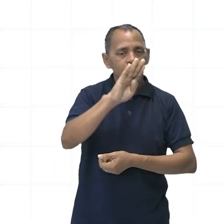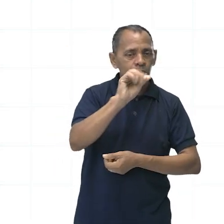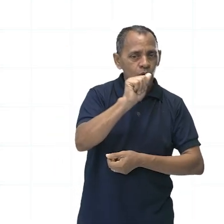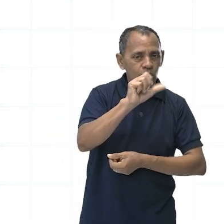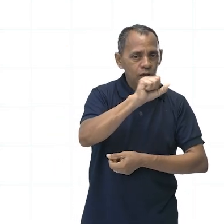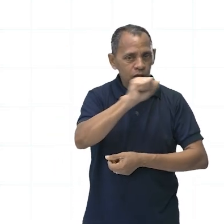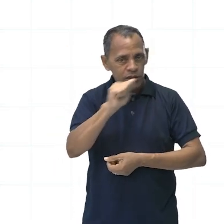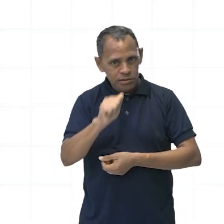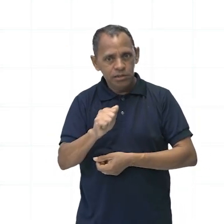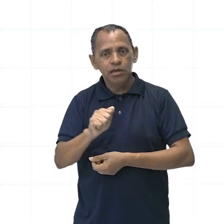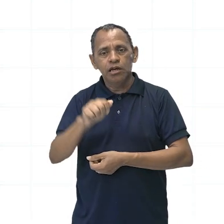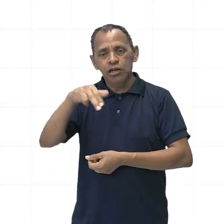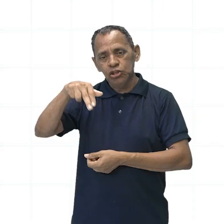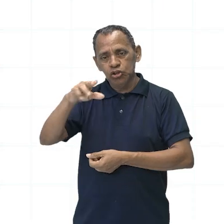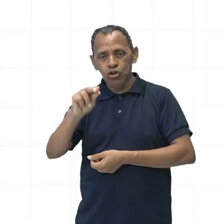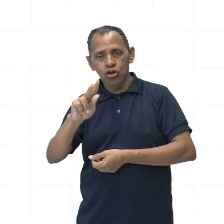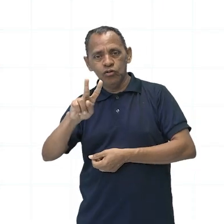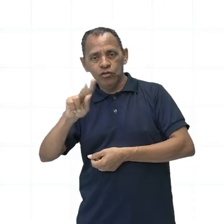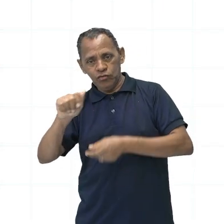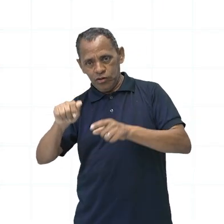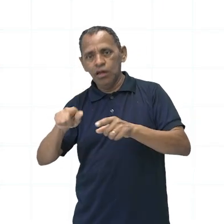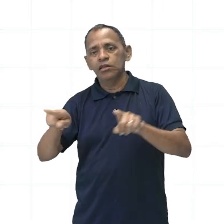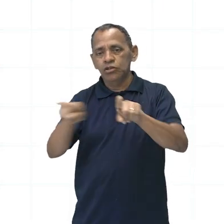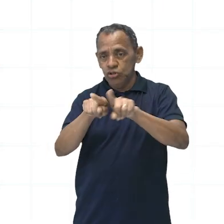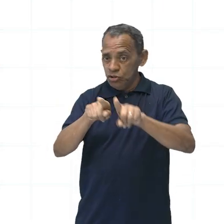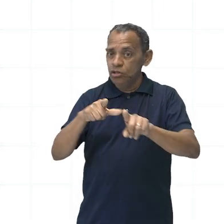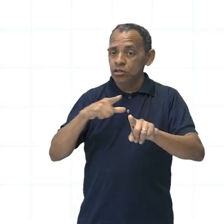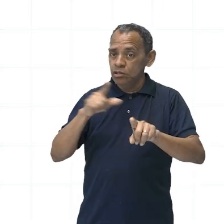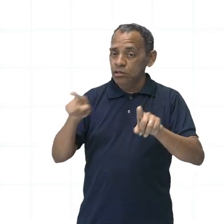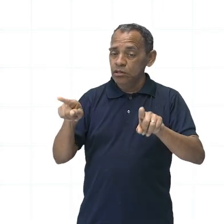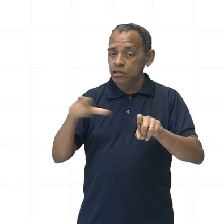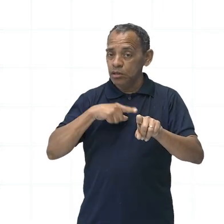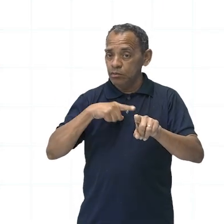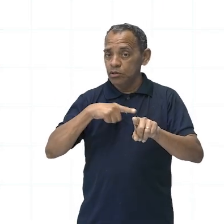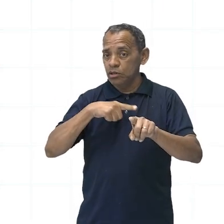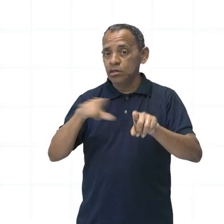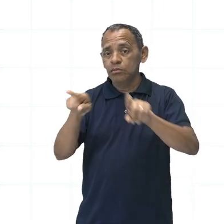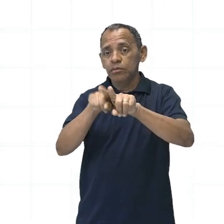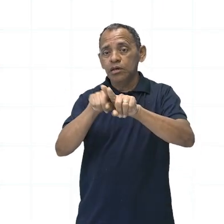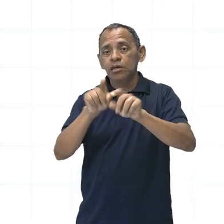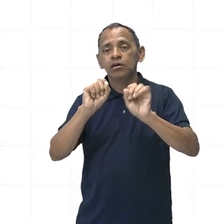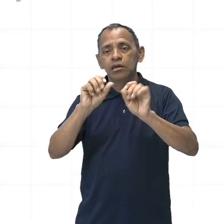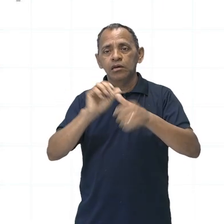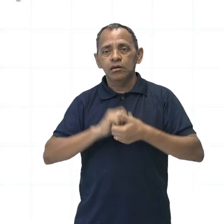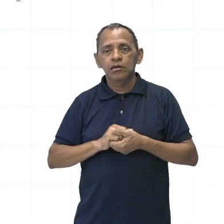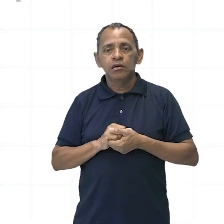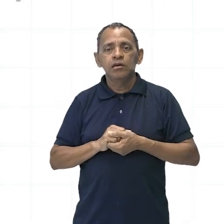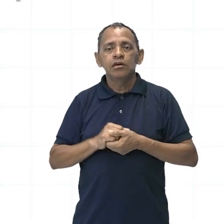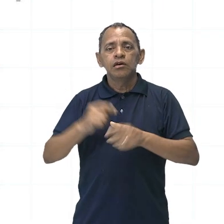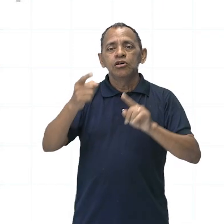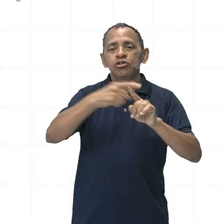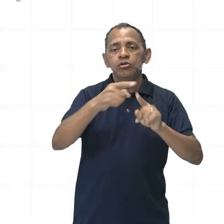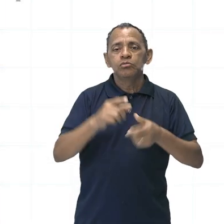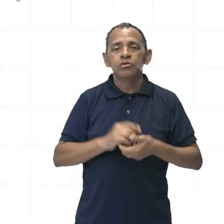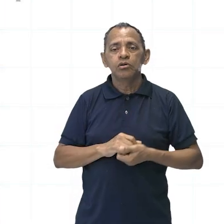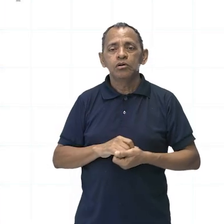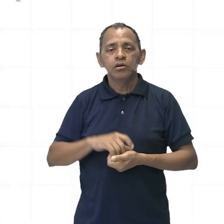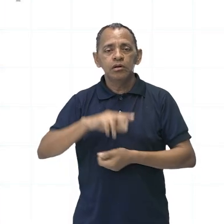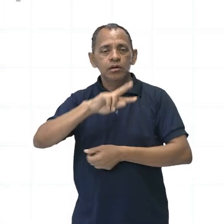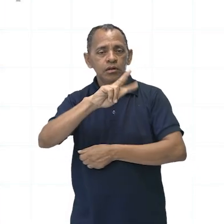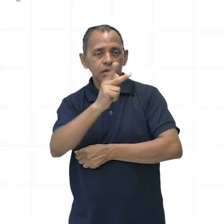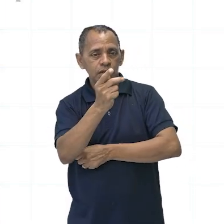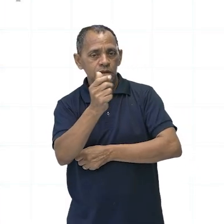de versos, já que Vinícius de Moraes era um poeta. Então, aí o rap também tem esse ritmo. Então, o nome rap é